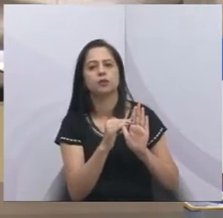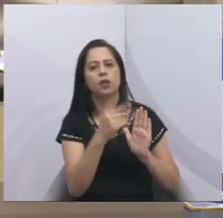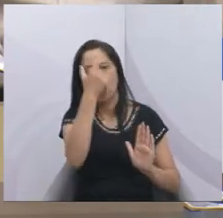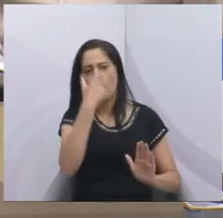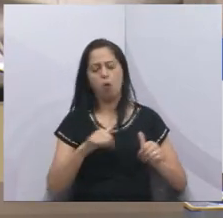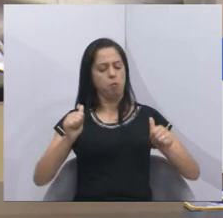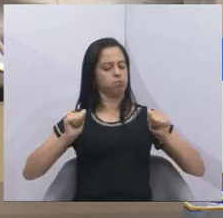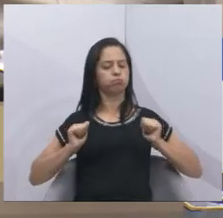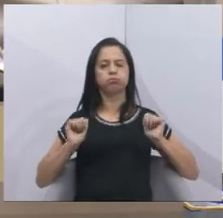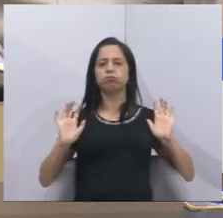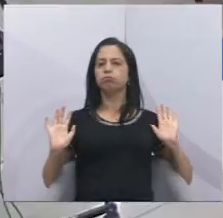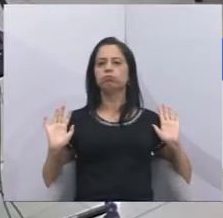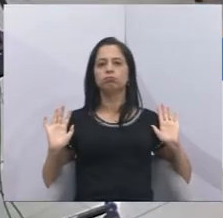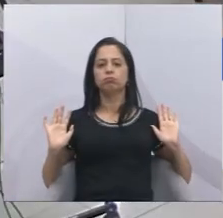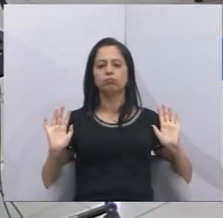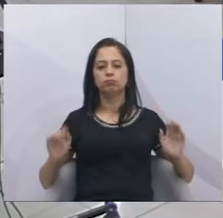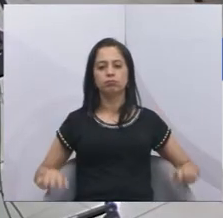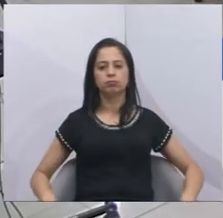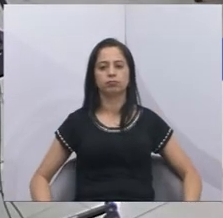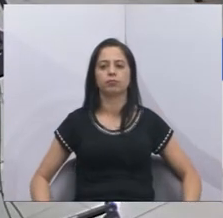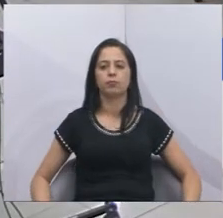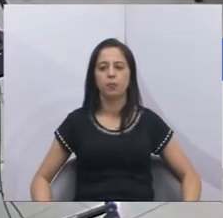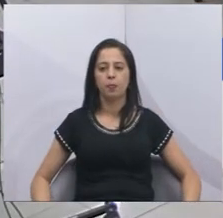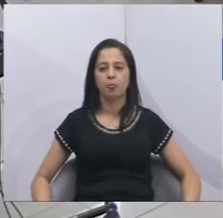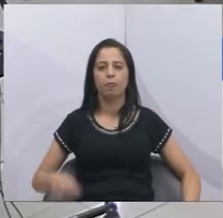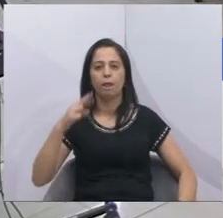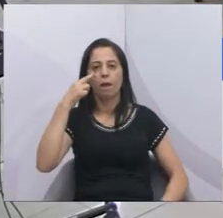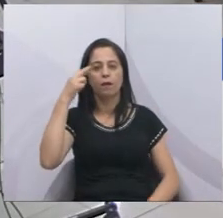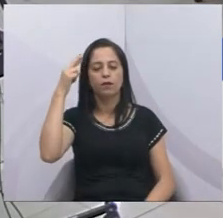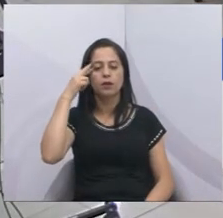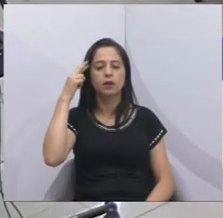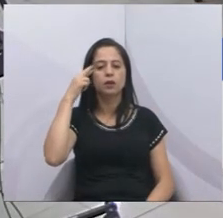presidente. Como voto, vereador Roninha?